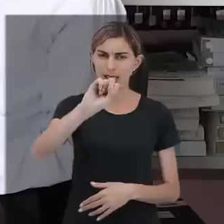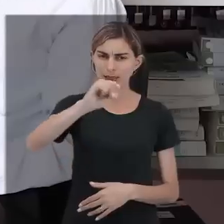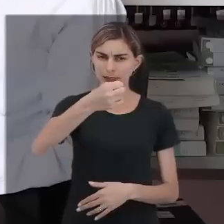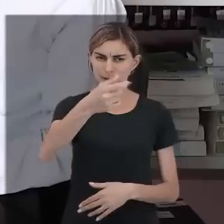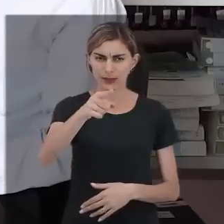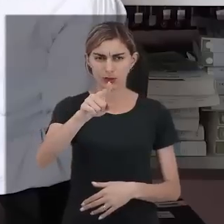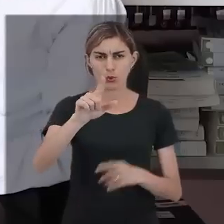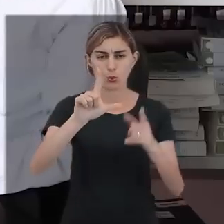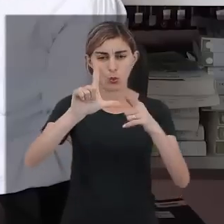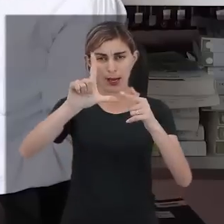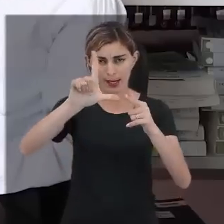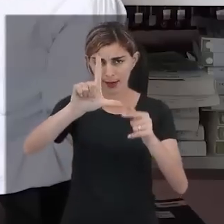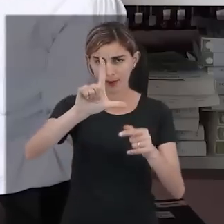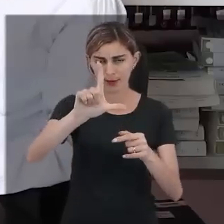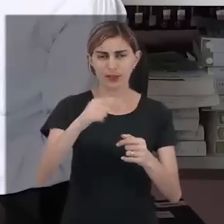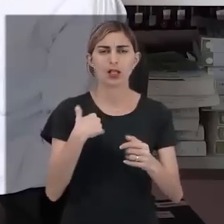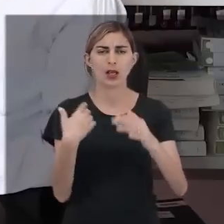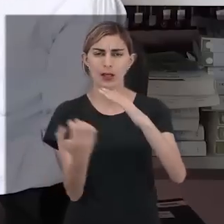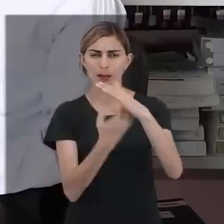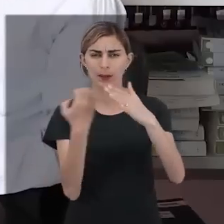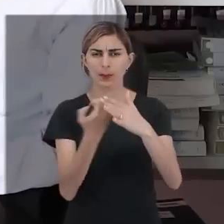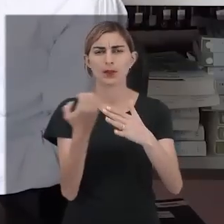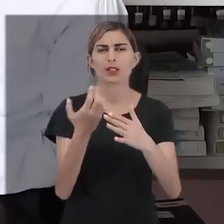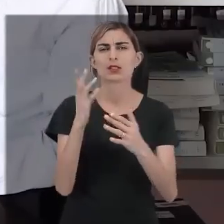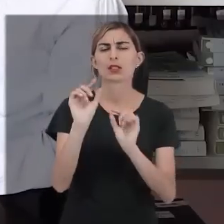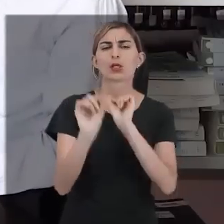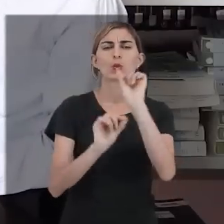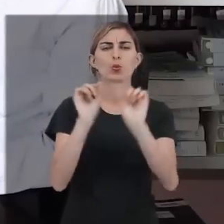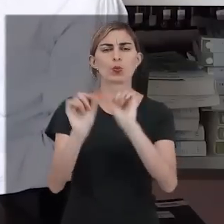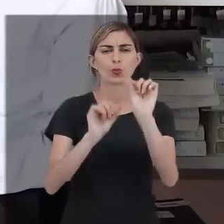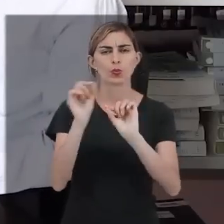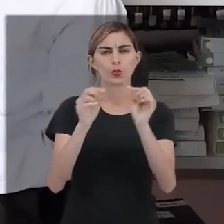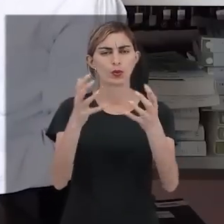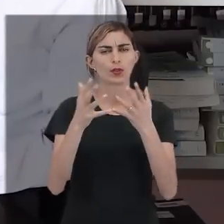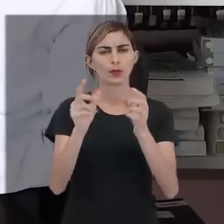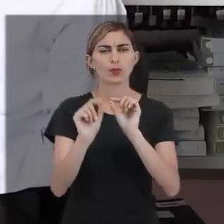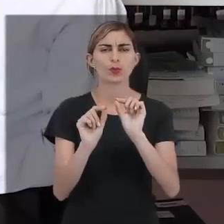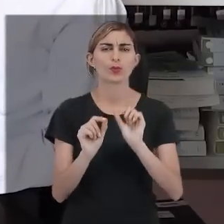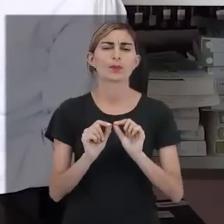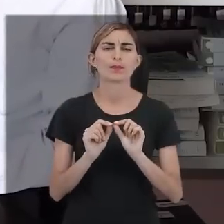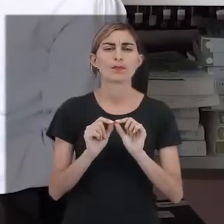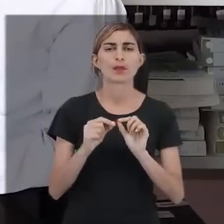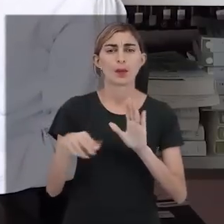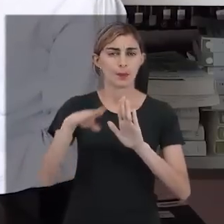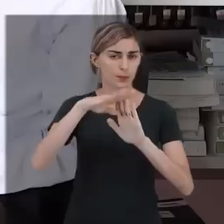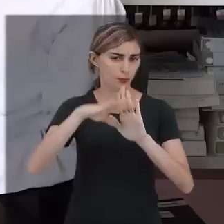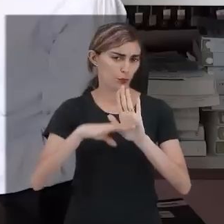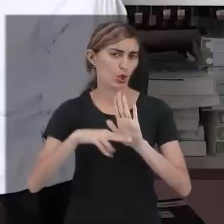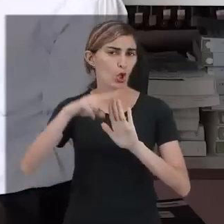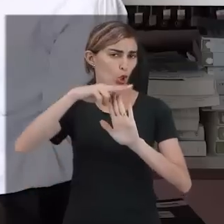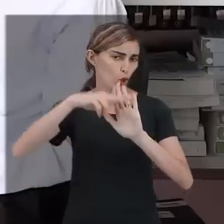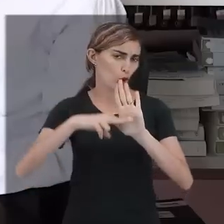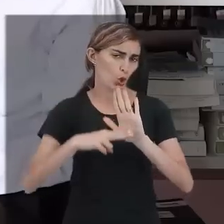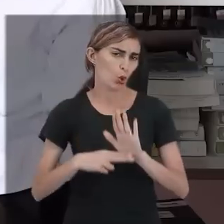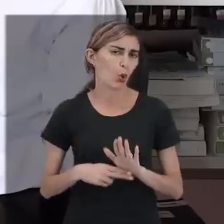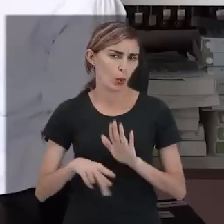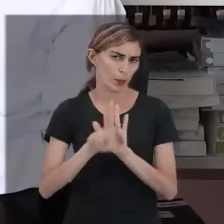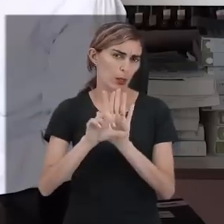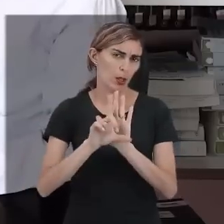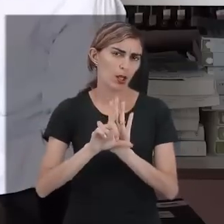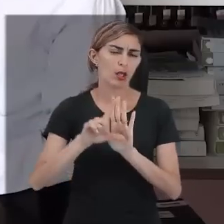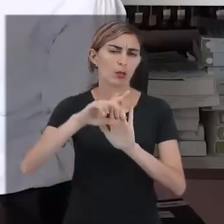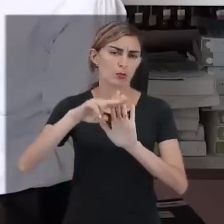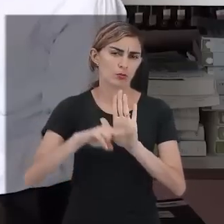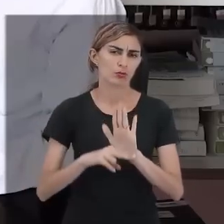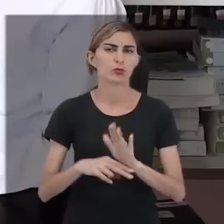ligada ao quê? Quando a empresa ela implementa requisitos que são estabelecidos por normas. E essas normas, elas têm que ser o